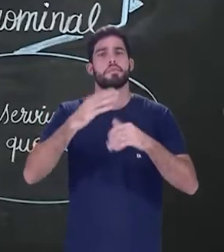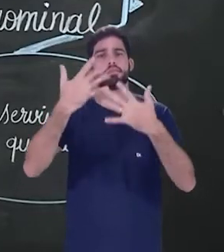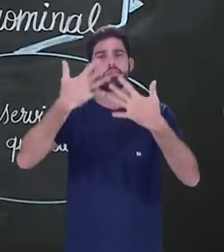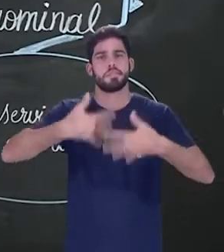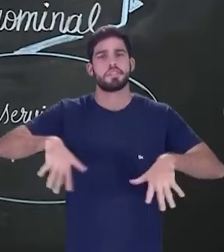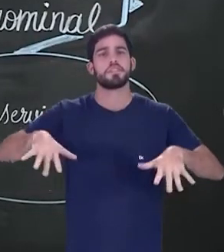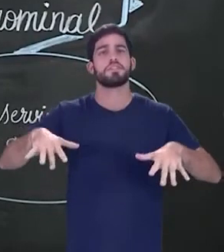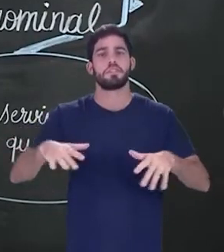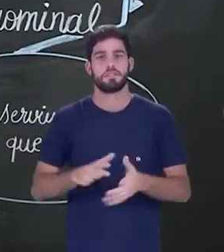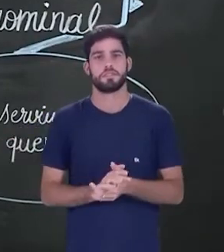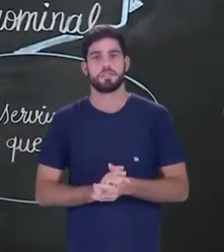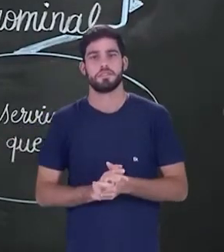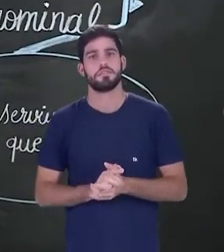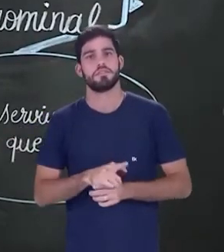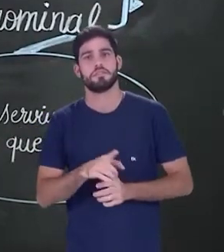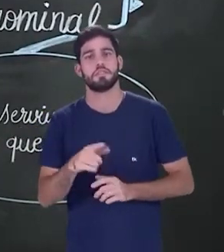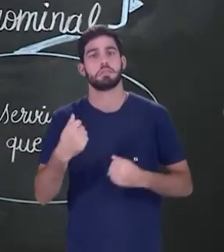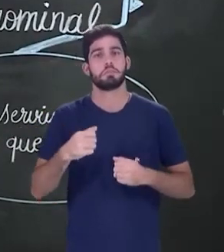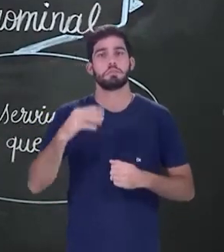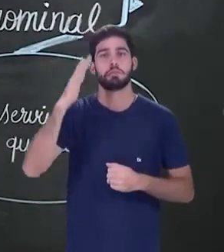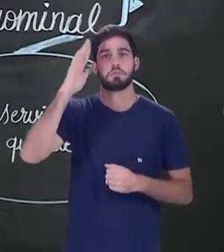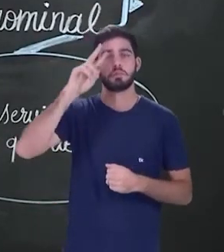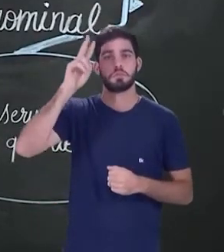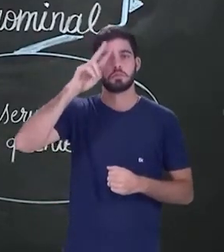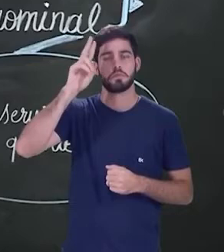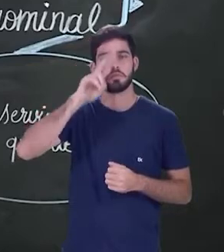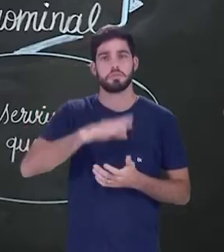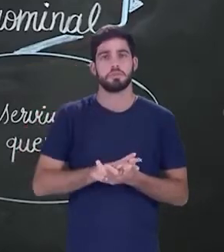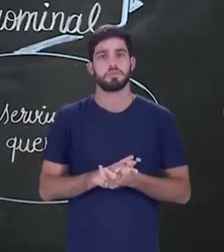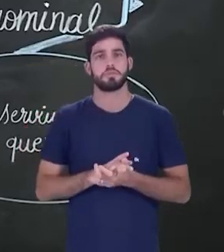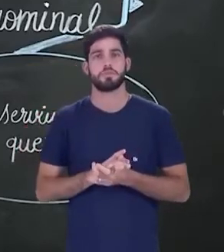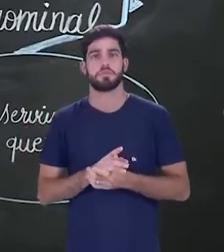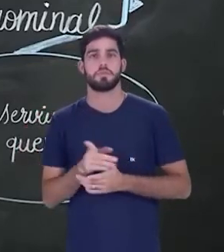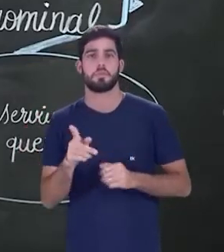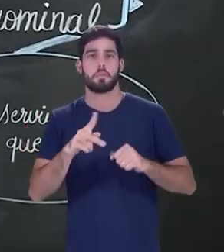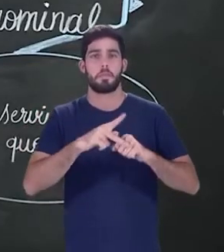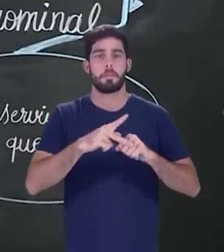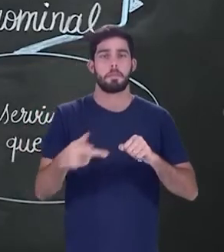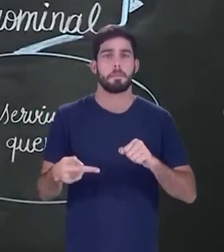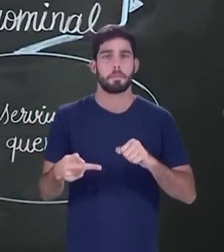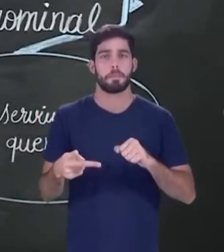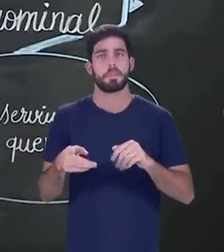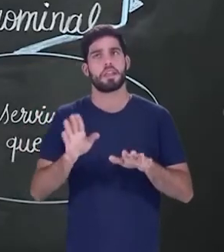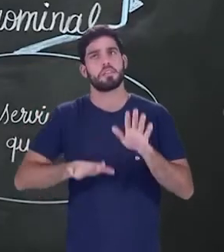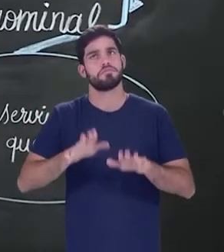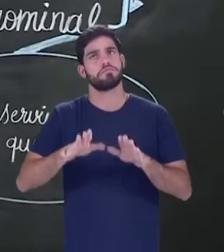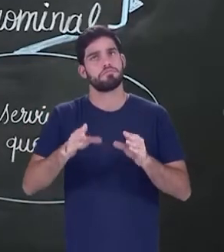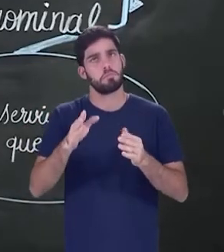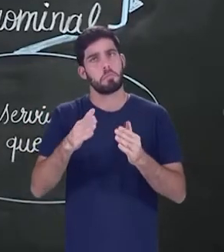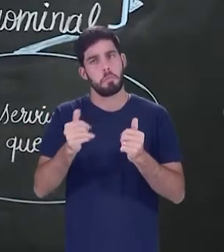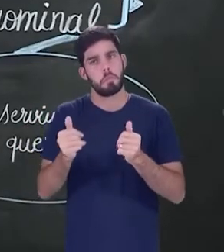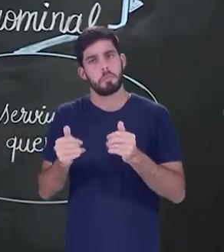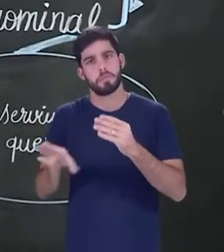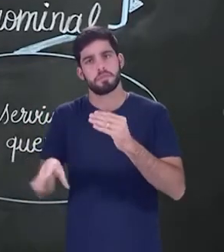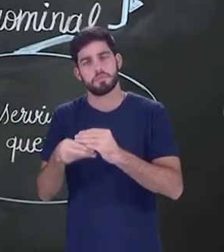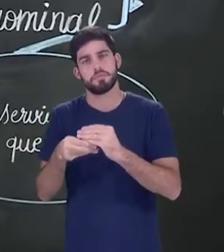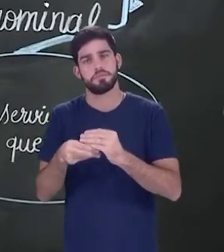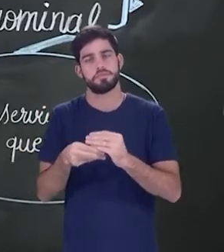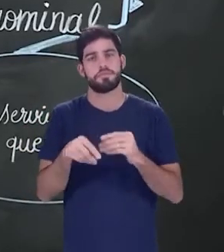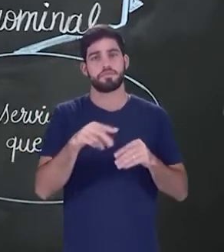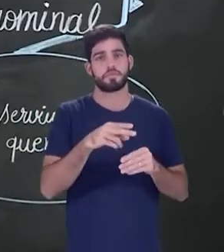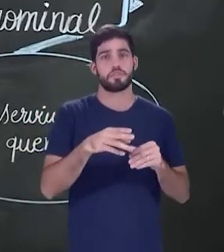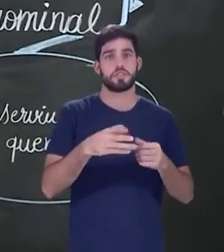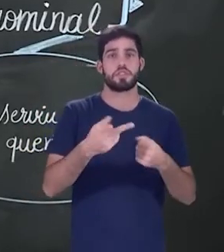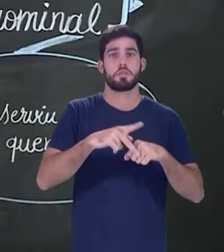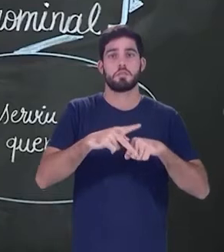porque você começa a lembrar que quando eu tenho verbos que indicam ação, eu tenho um predicado verbal. Esses verbos geralmente pedem complemento. Quando eu tenho um predicado